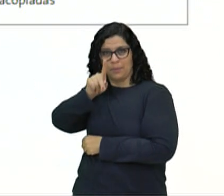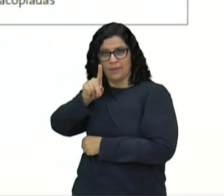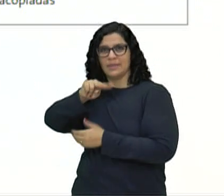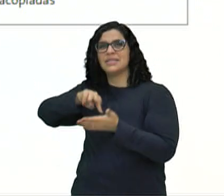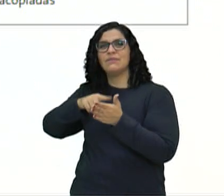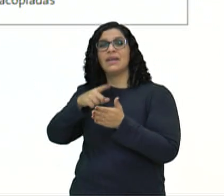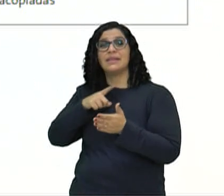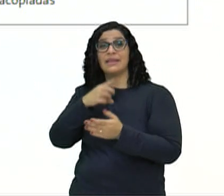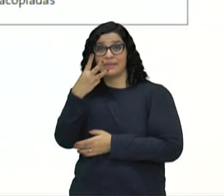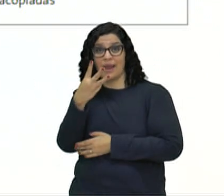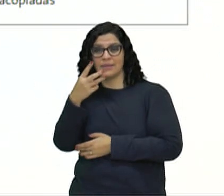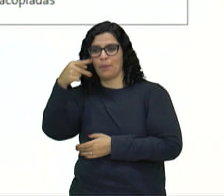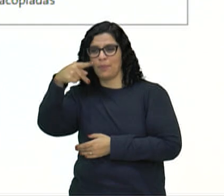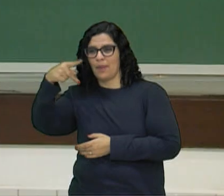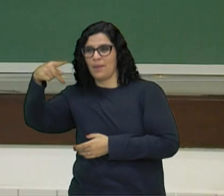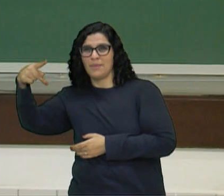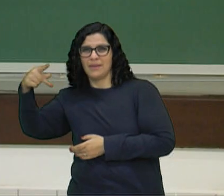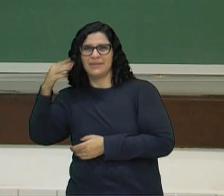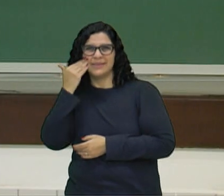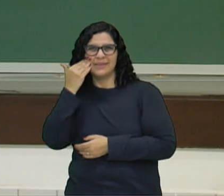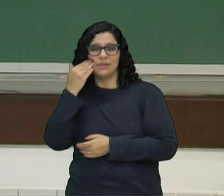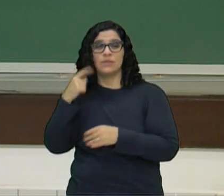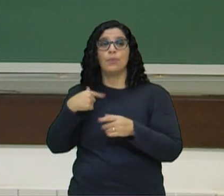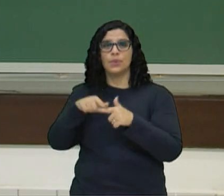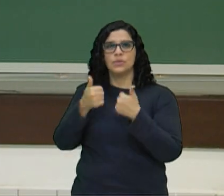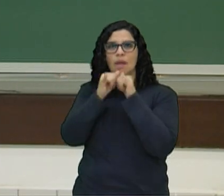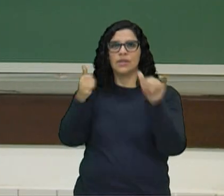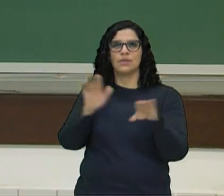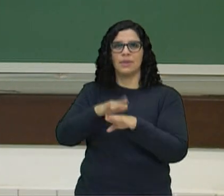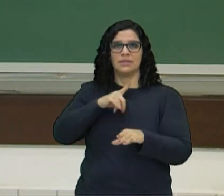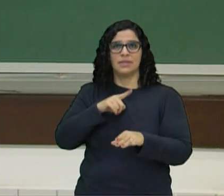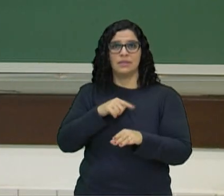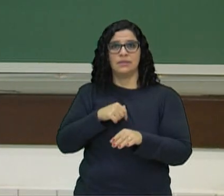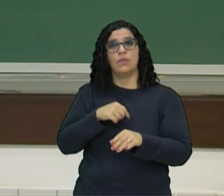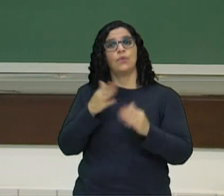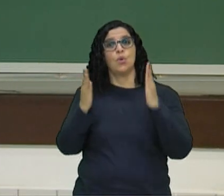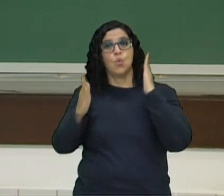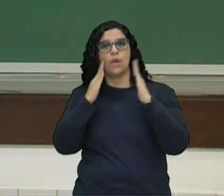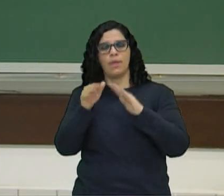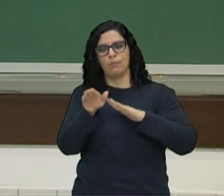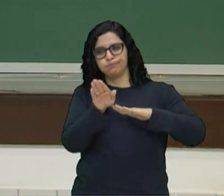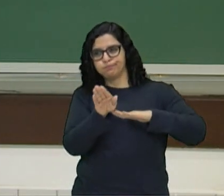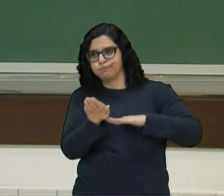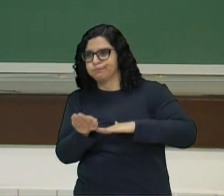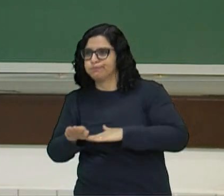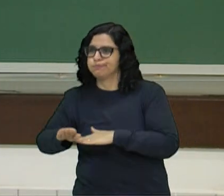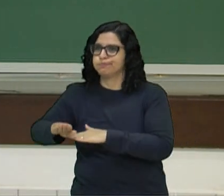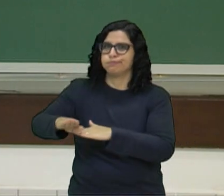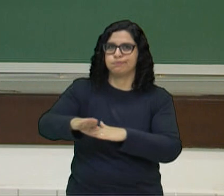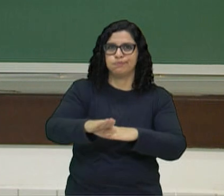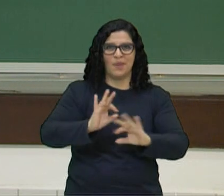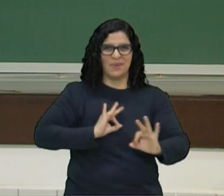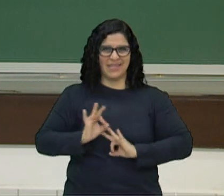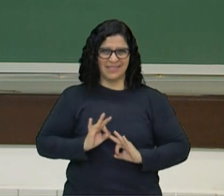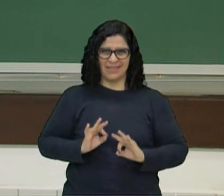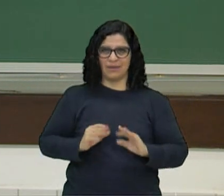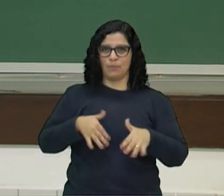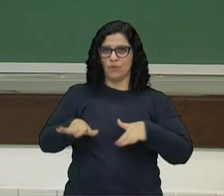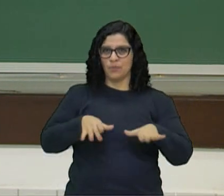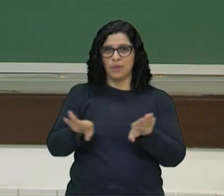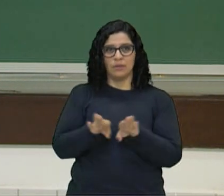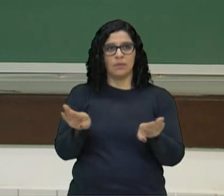fosfatos. E aí o que acontece? Carregou de energia. O caminhãozinho leva essa energia para a célula se mover, para fazer o que ela quiser.